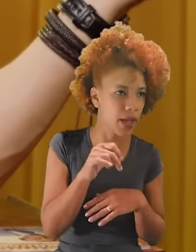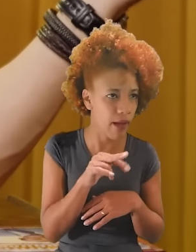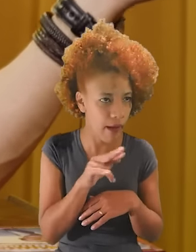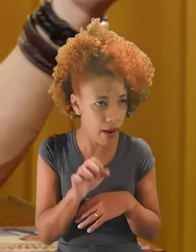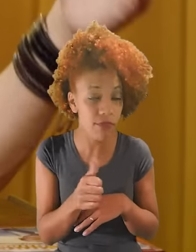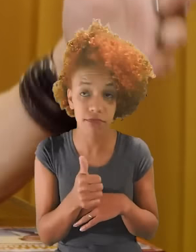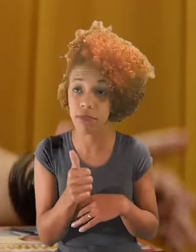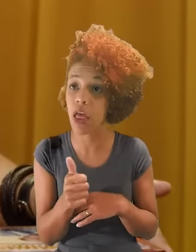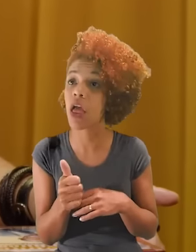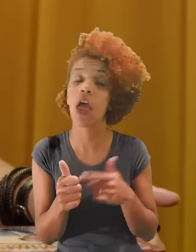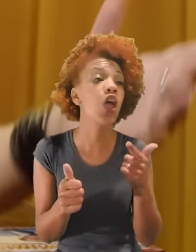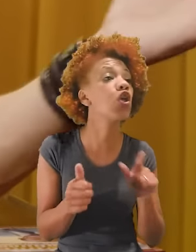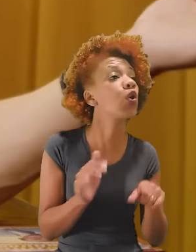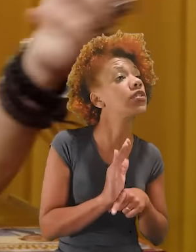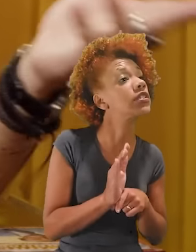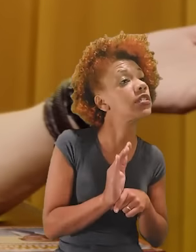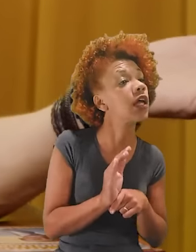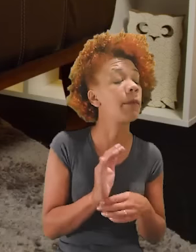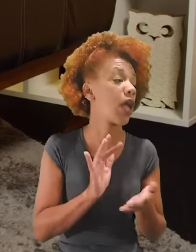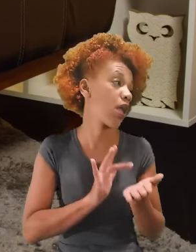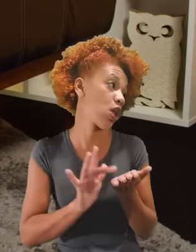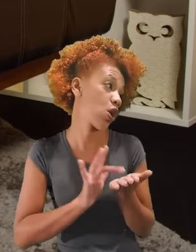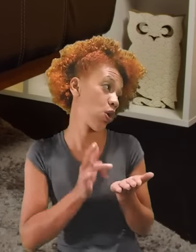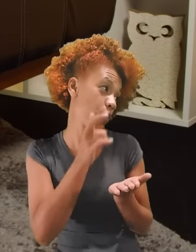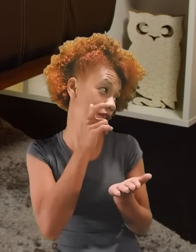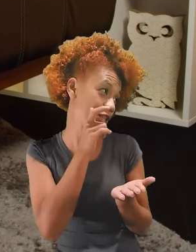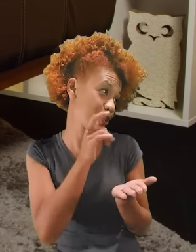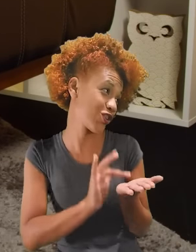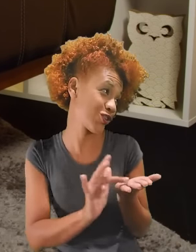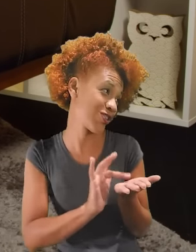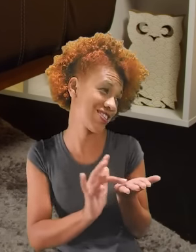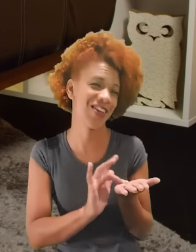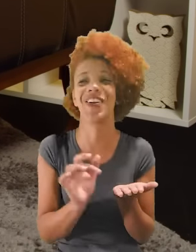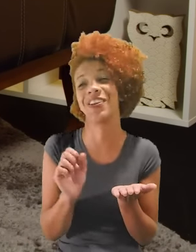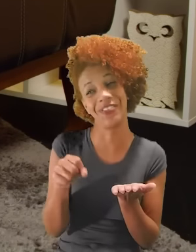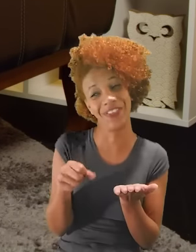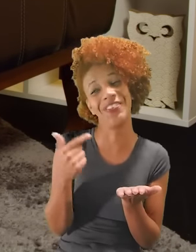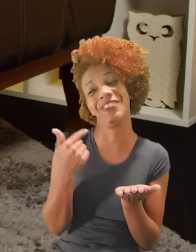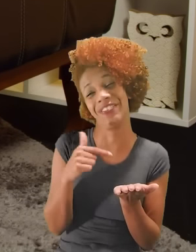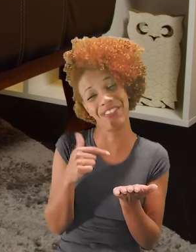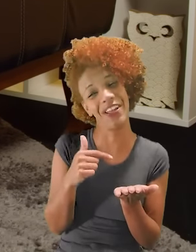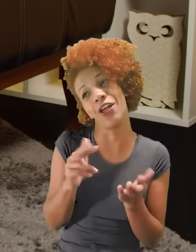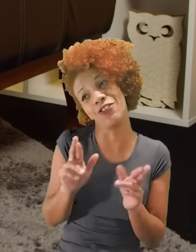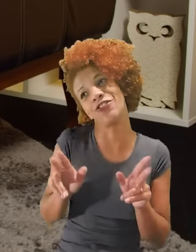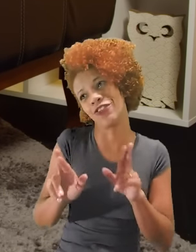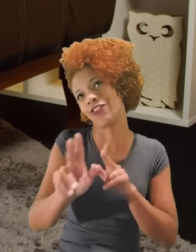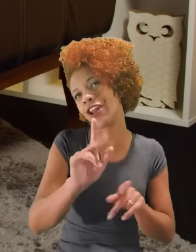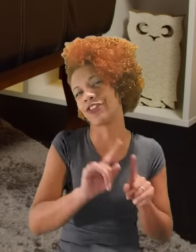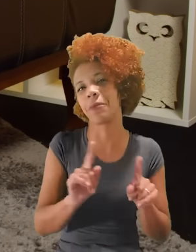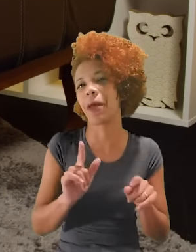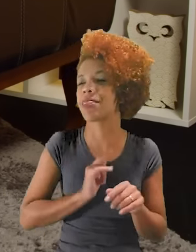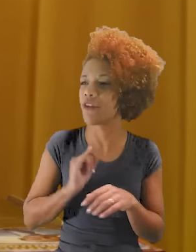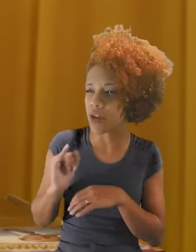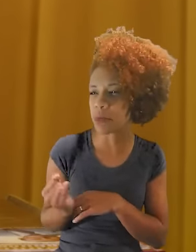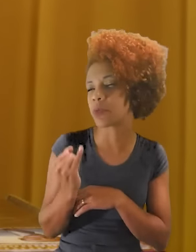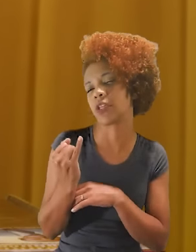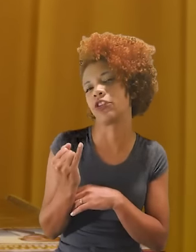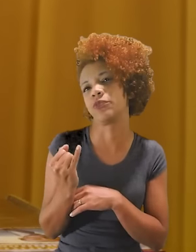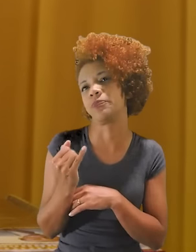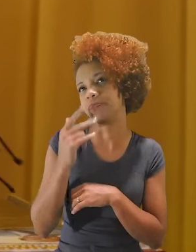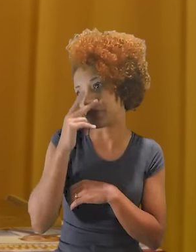assisti. Aí você, não, assisti num outro cinema. Não é a mesma coisa. No celular. No celular. Não é a mesma coisa, entendeu? Então assim, então ele teve esse